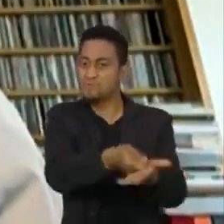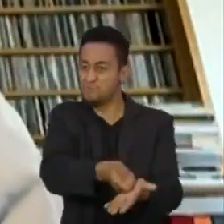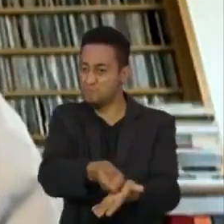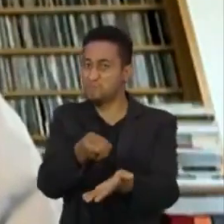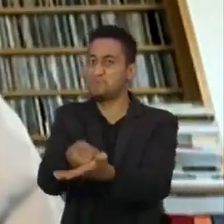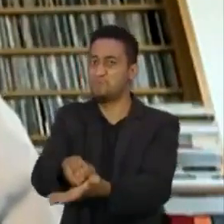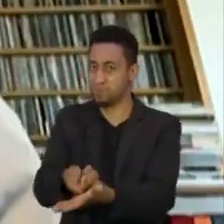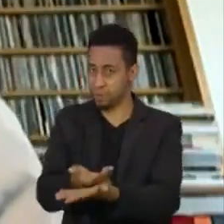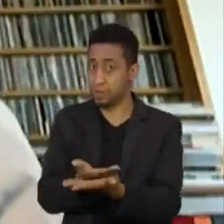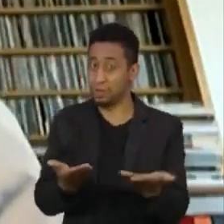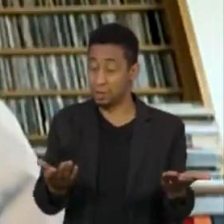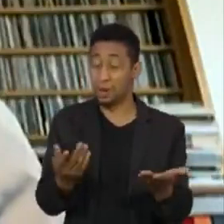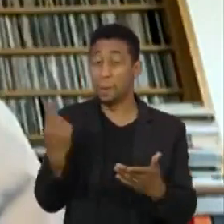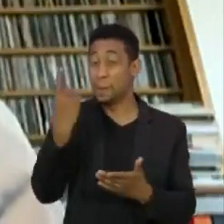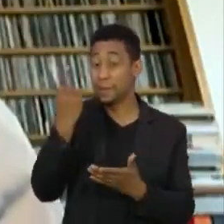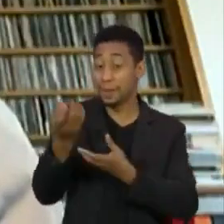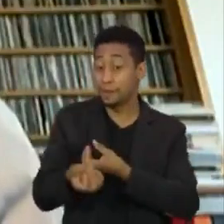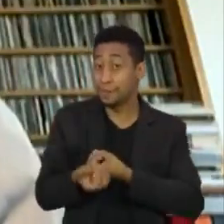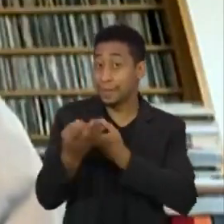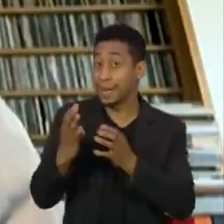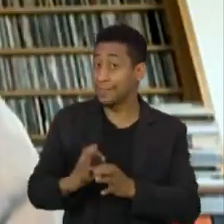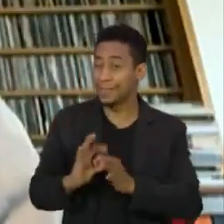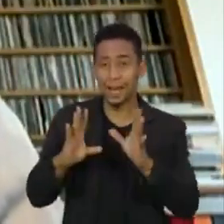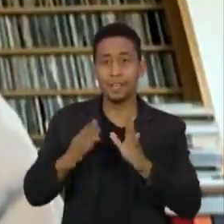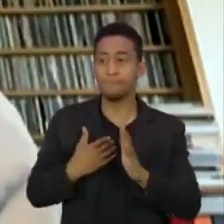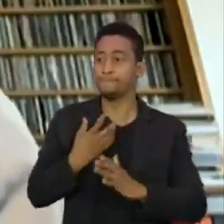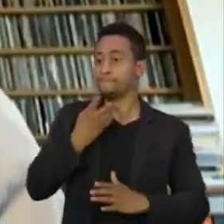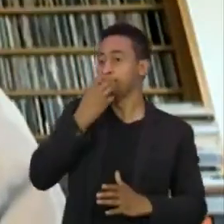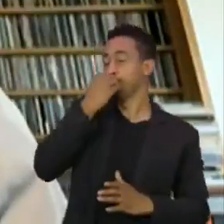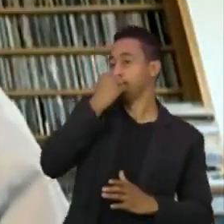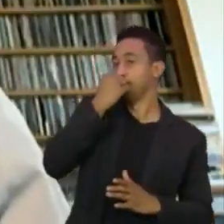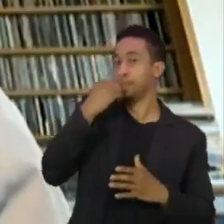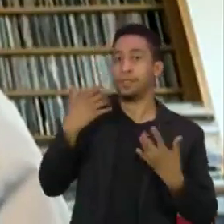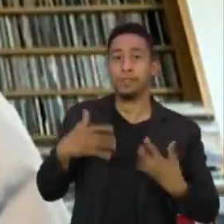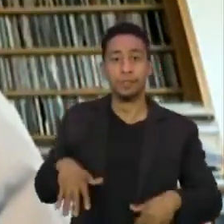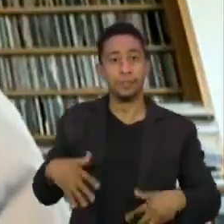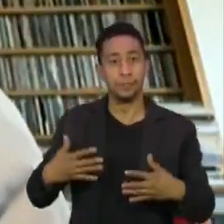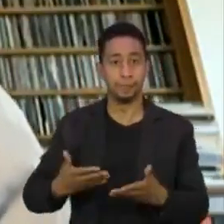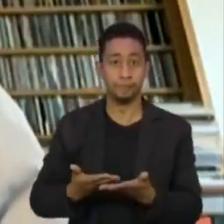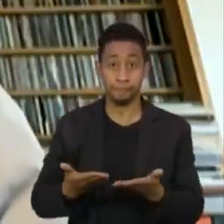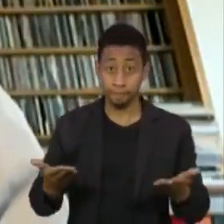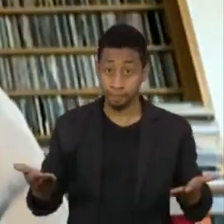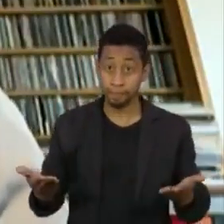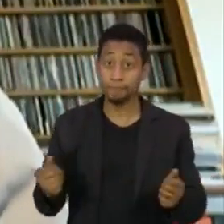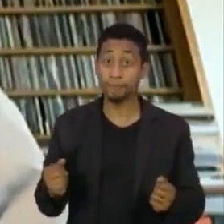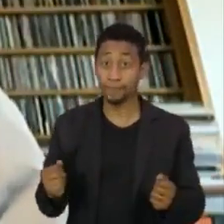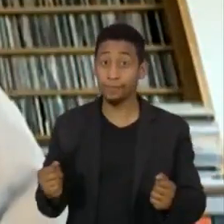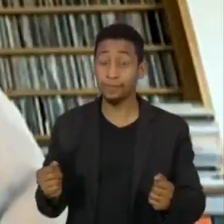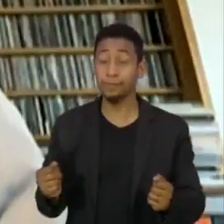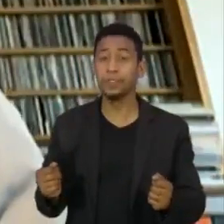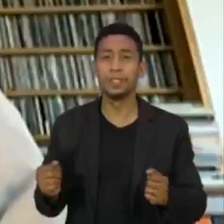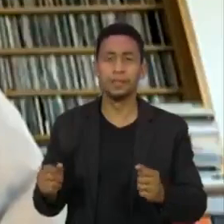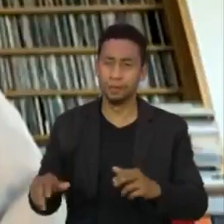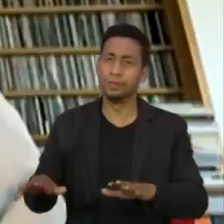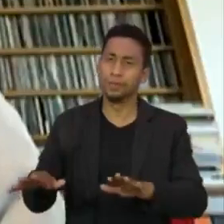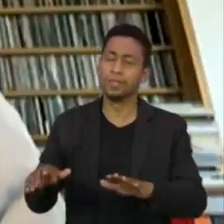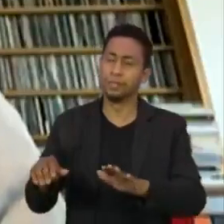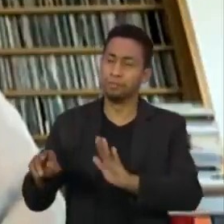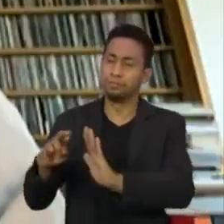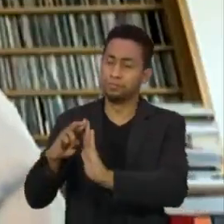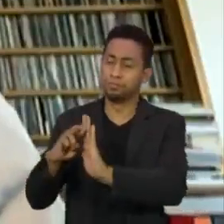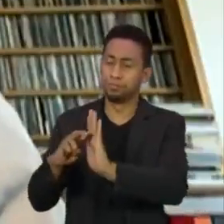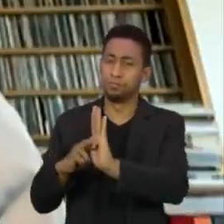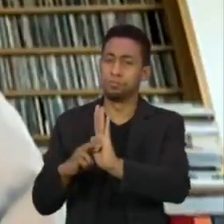a liberdade de expressão, de associação, e a deterioração de diversos